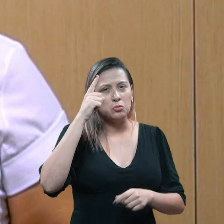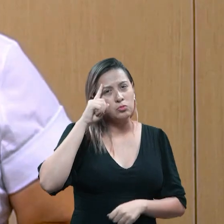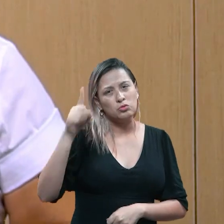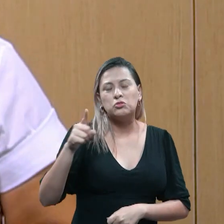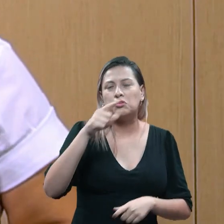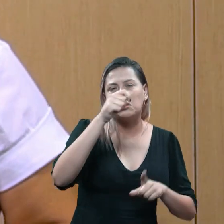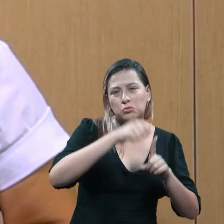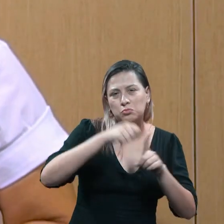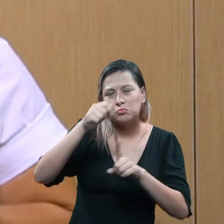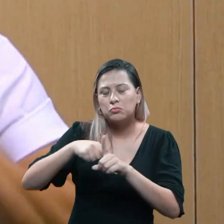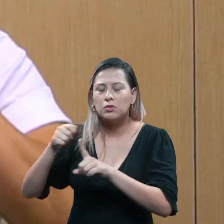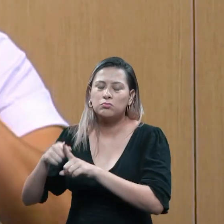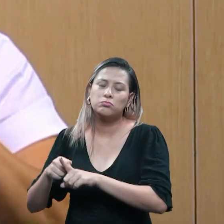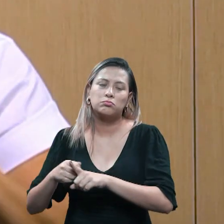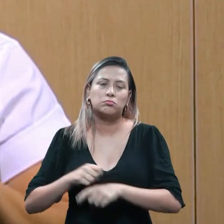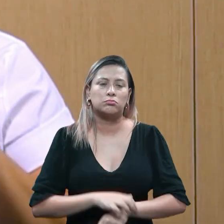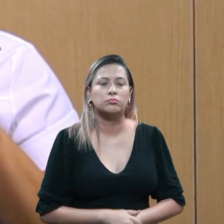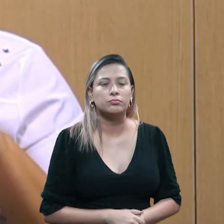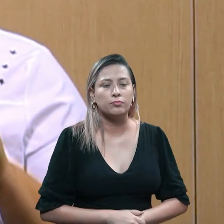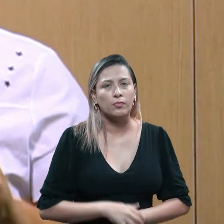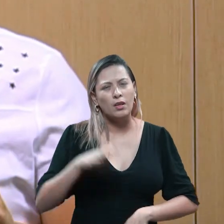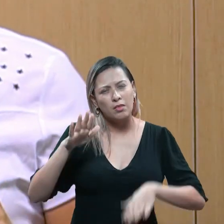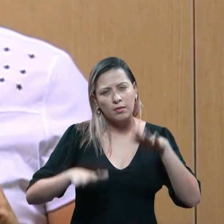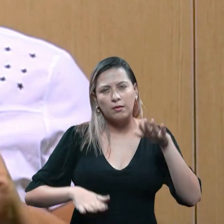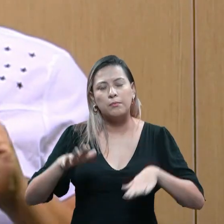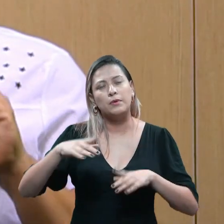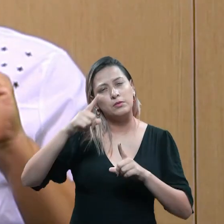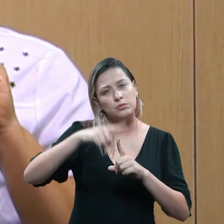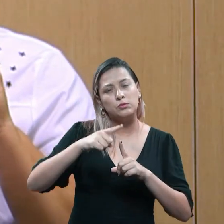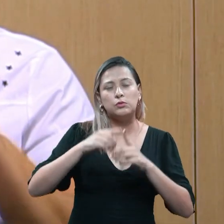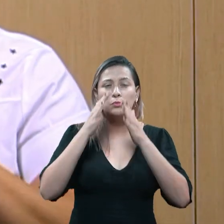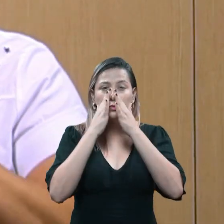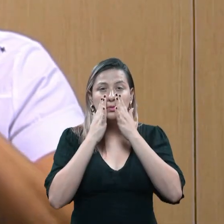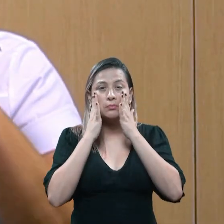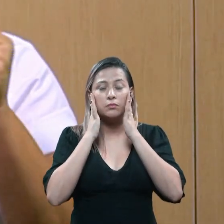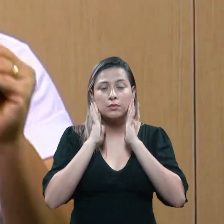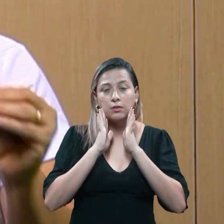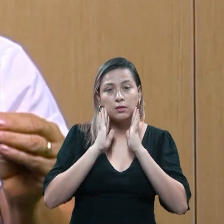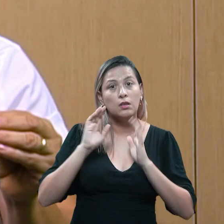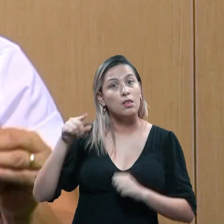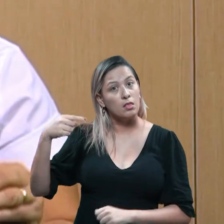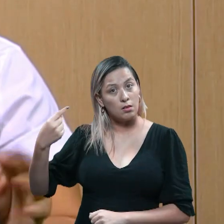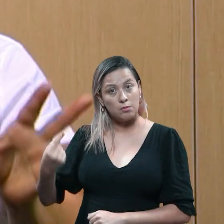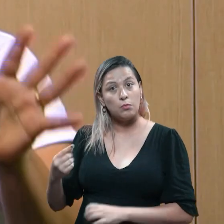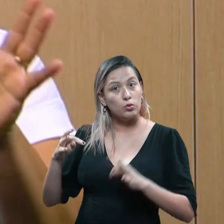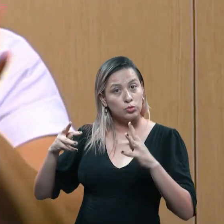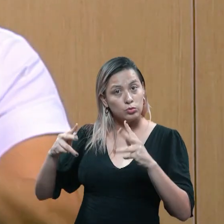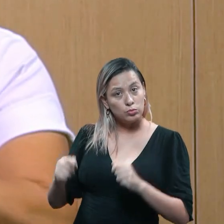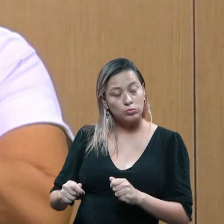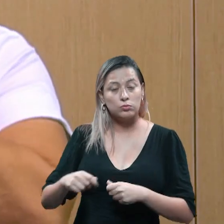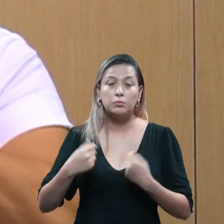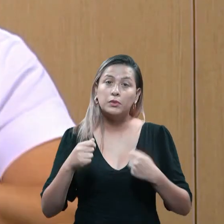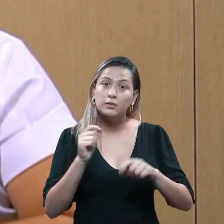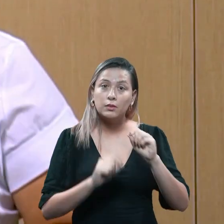da situação da pele. Não esqueça de higienizar, depois que terminar tudo, todos os